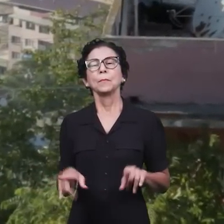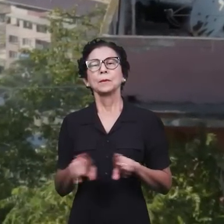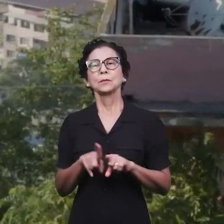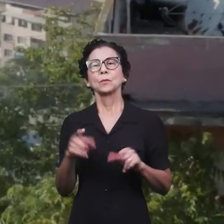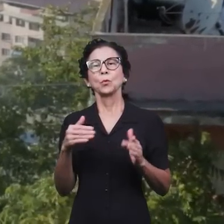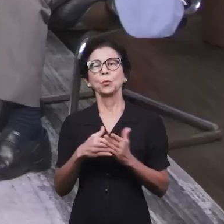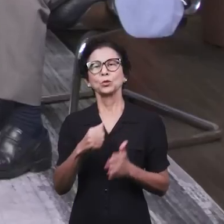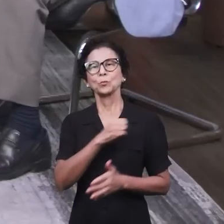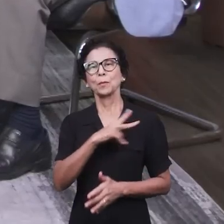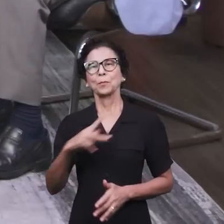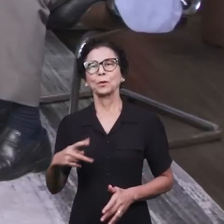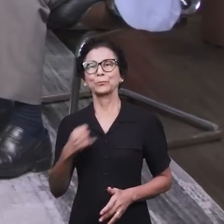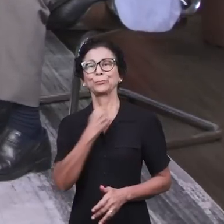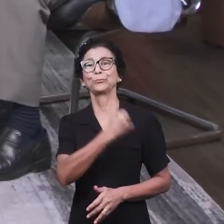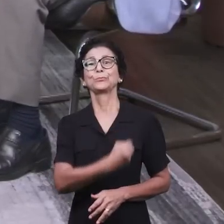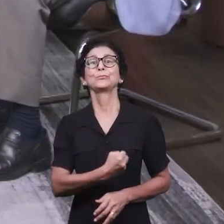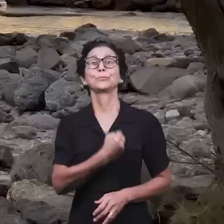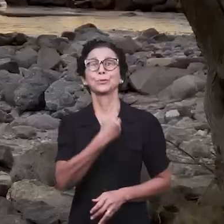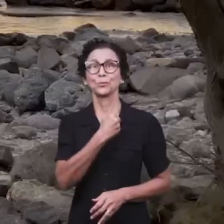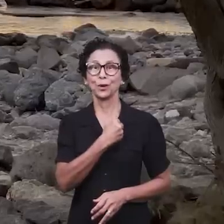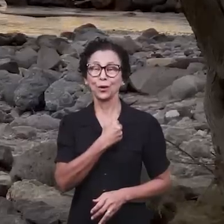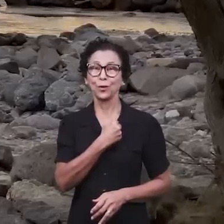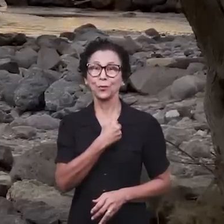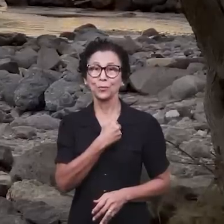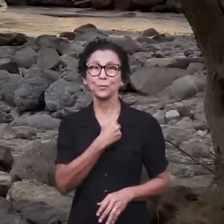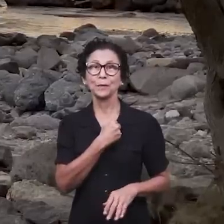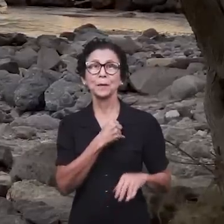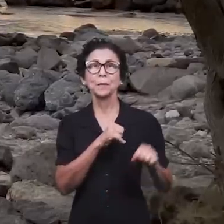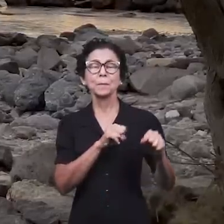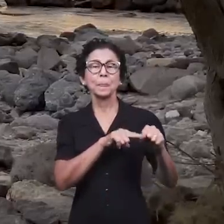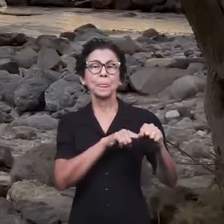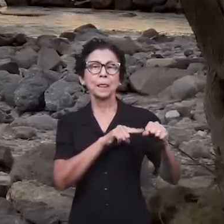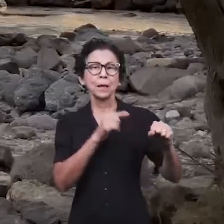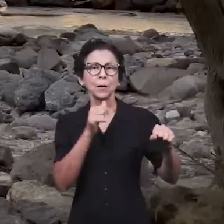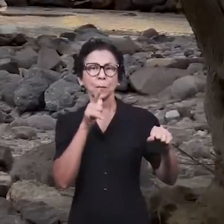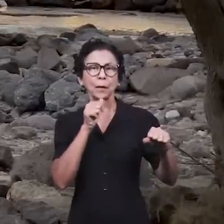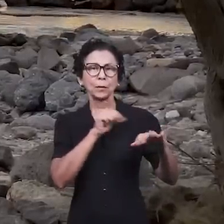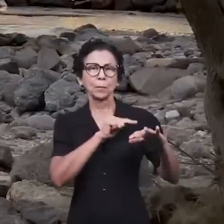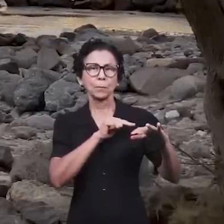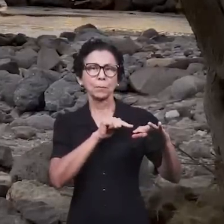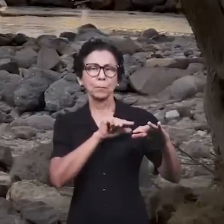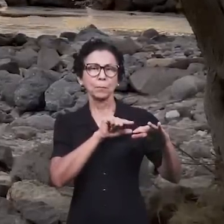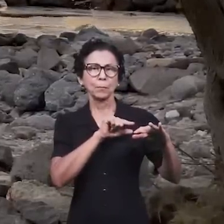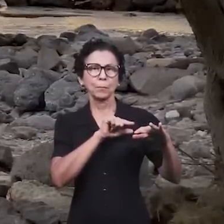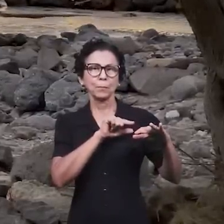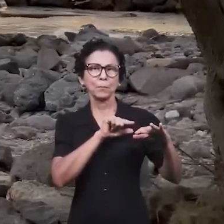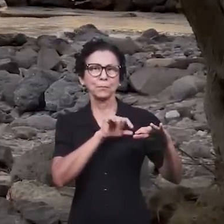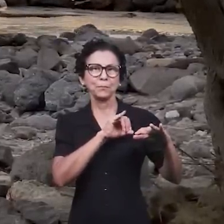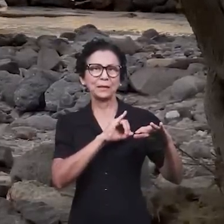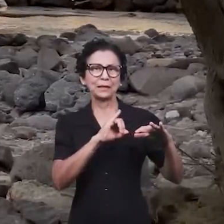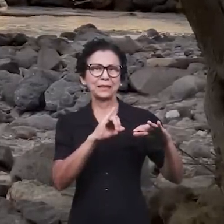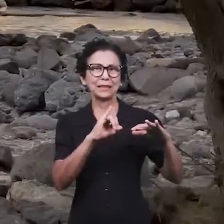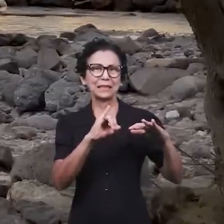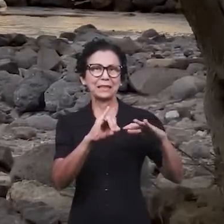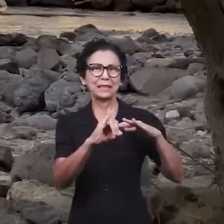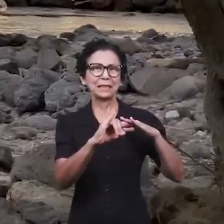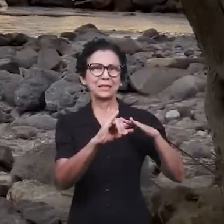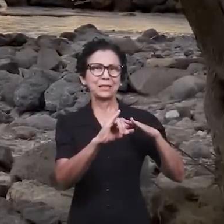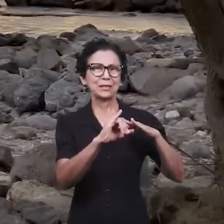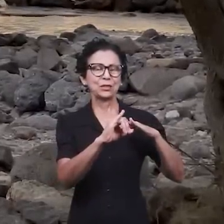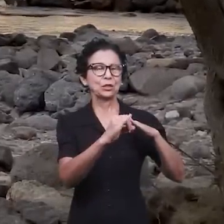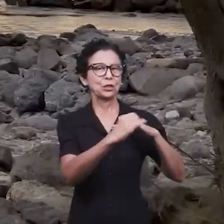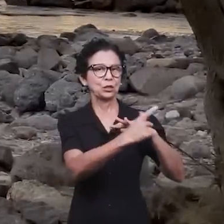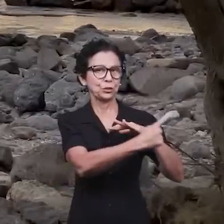por último, é João. E eu fui para a ilha de Patmos... Por causa da palavra. Por causa da palavra. Meus irmãos,